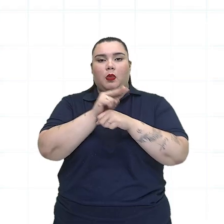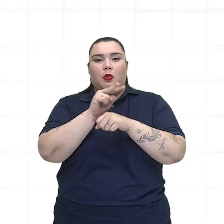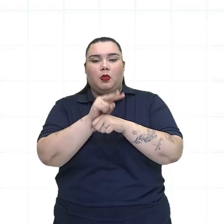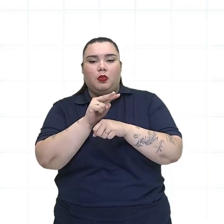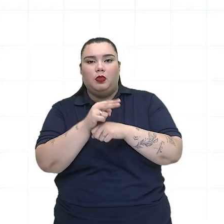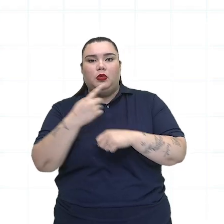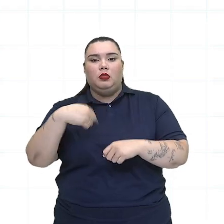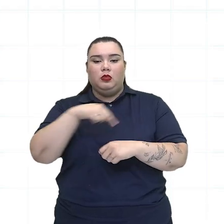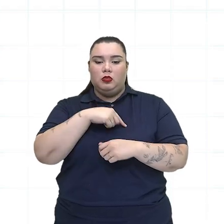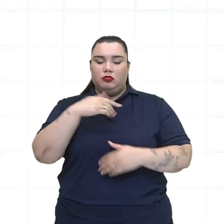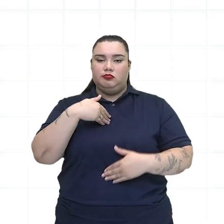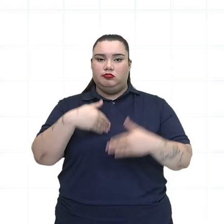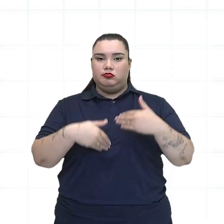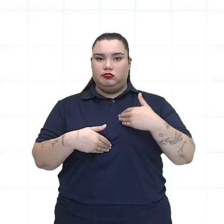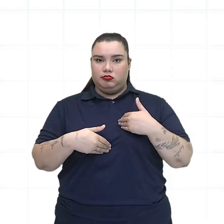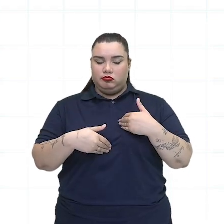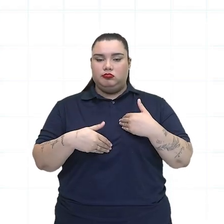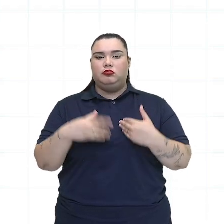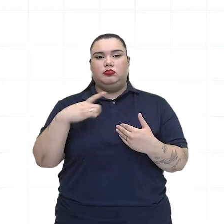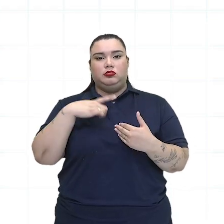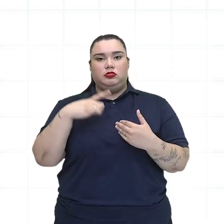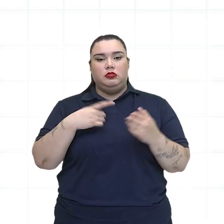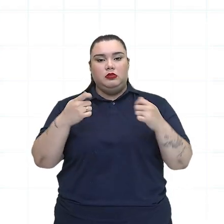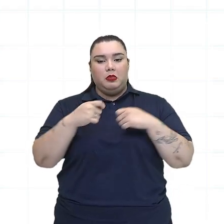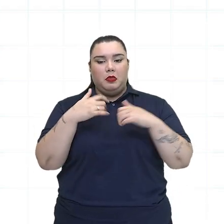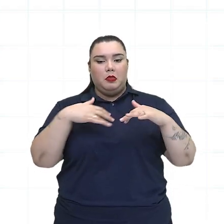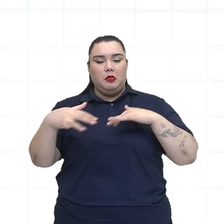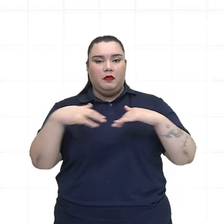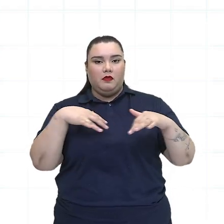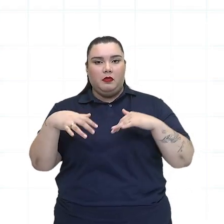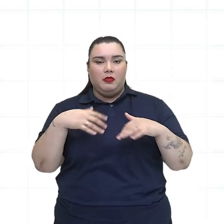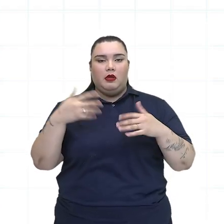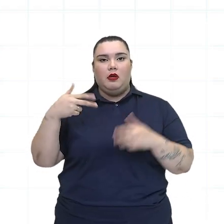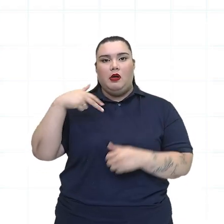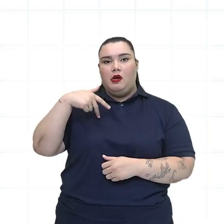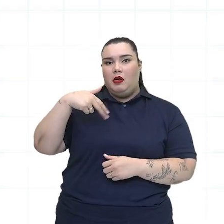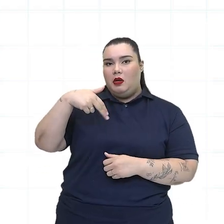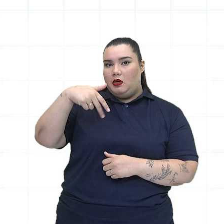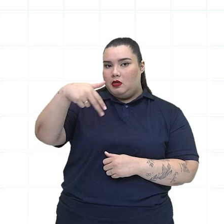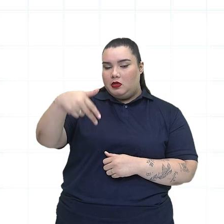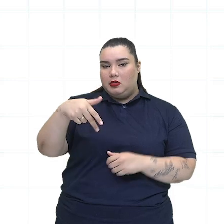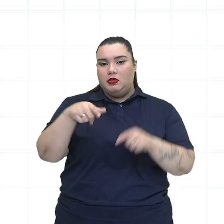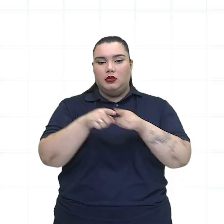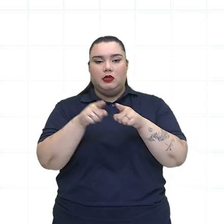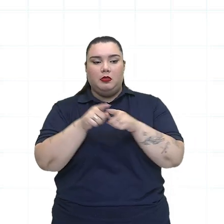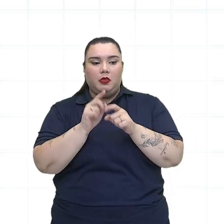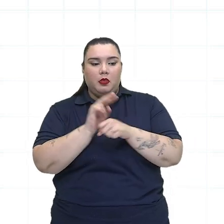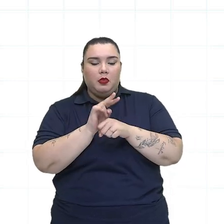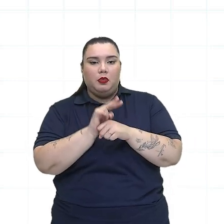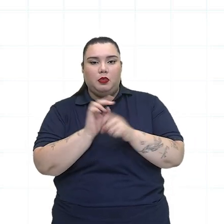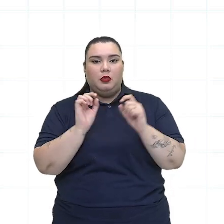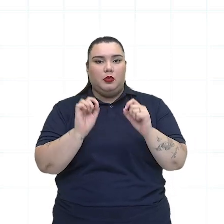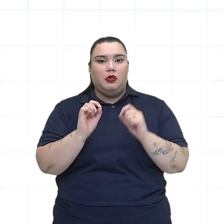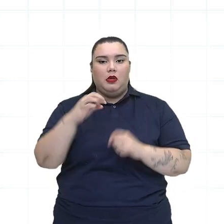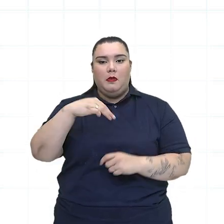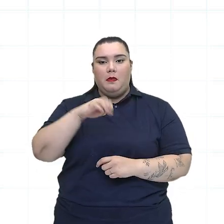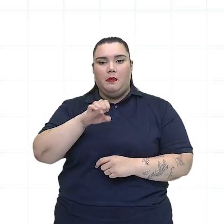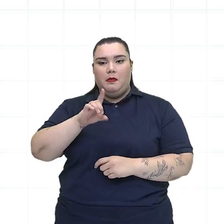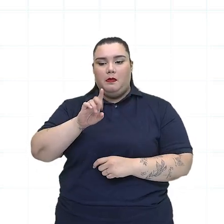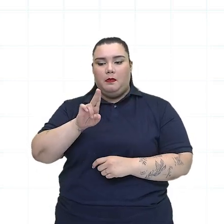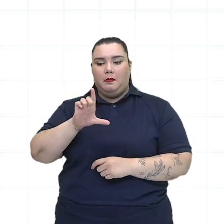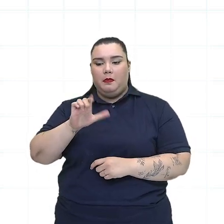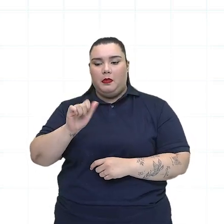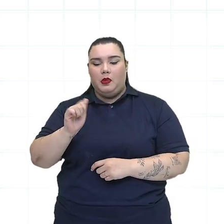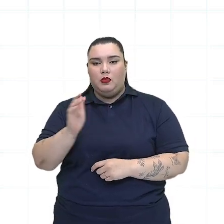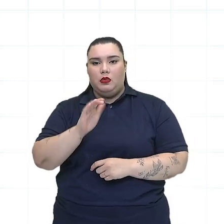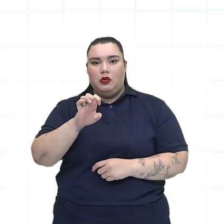nossa postura, para nos ajudar a nos locomover e também para proteger a nossa medula espinhal, que é como